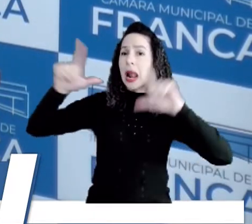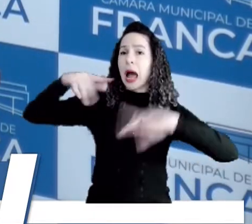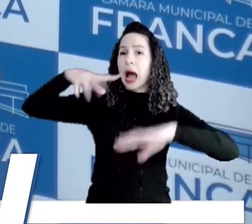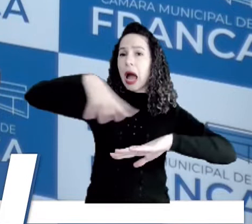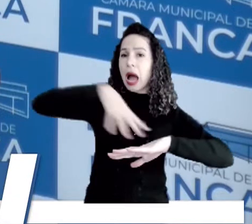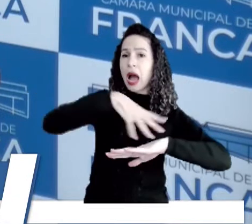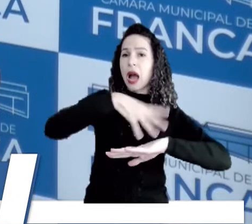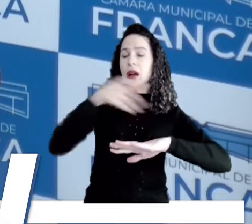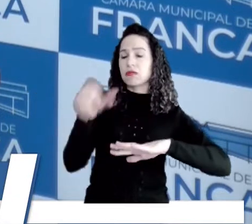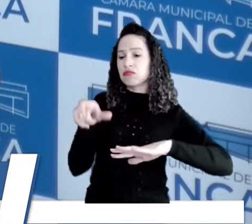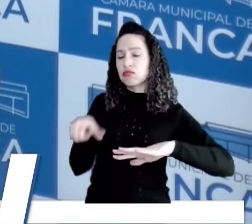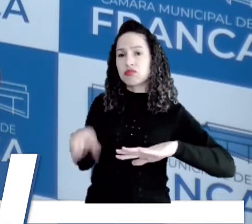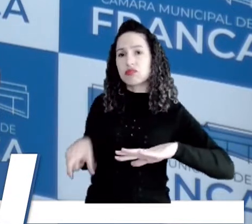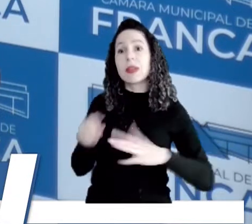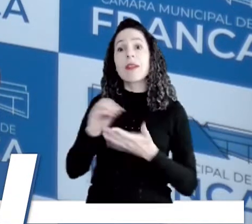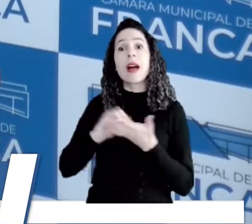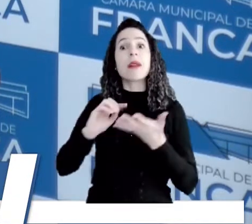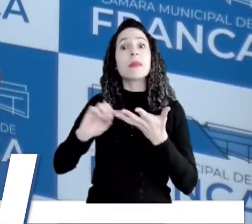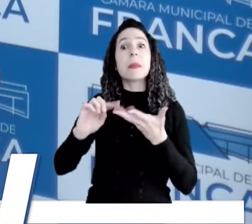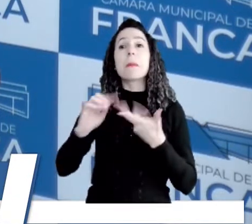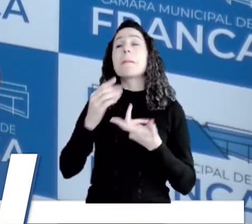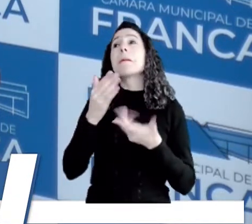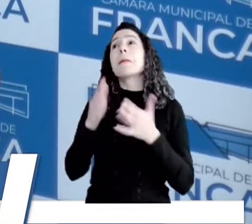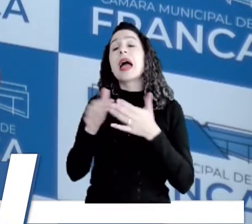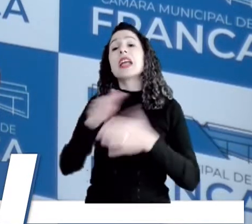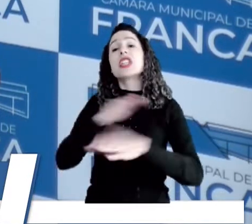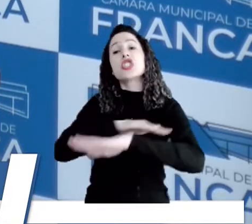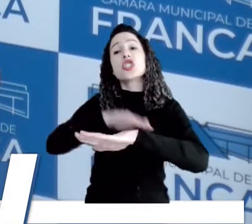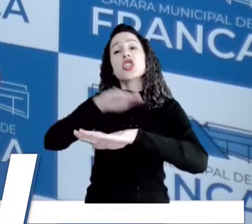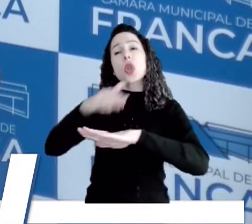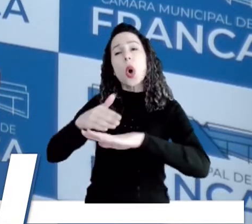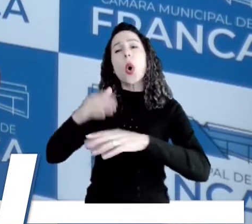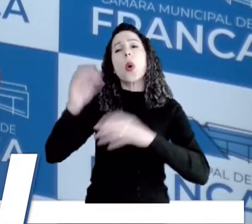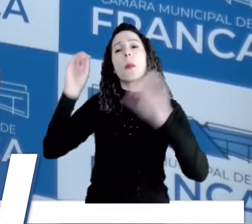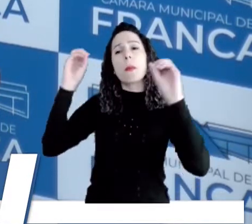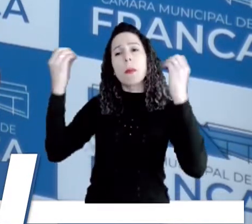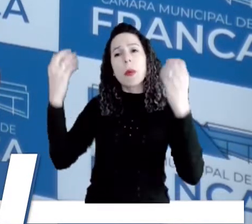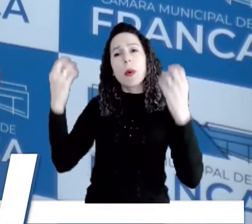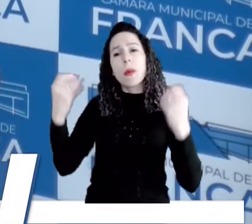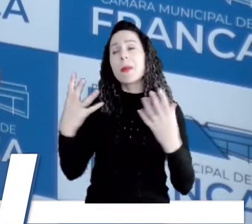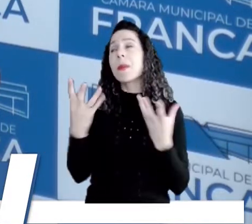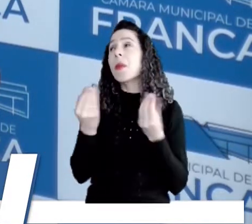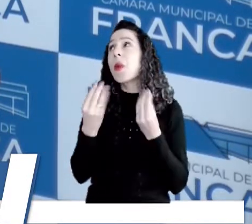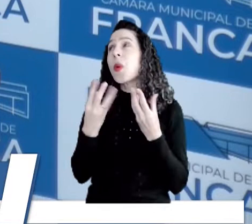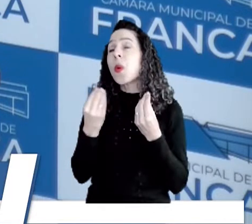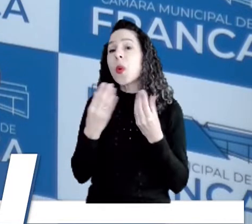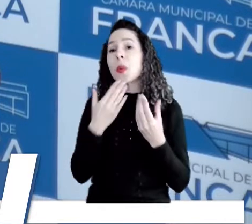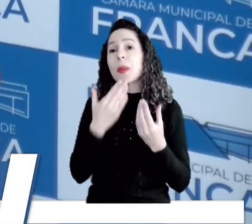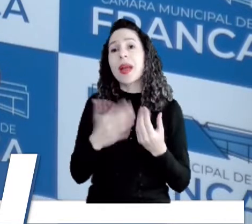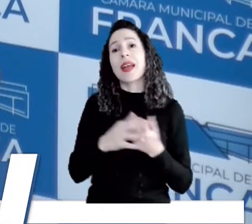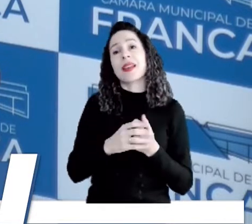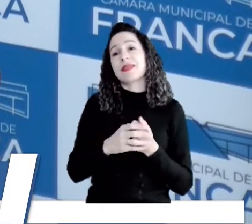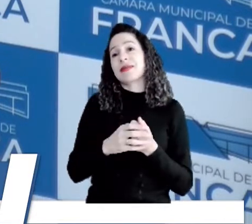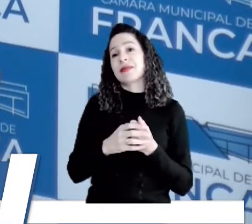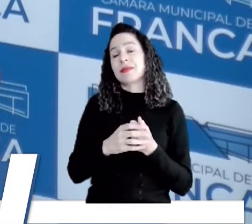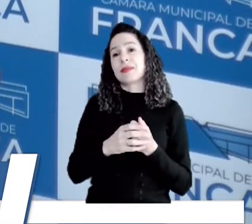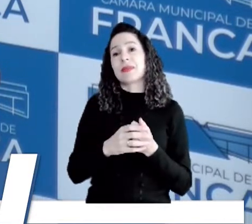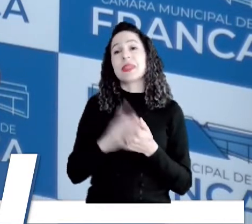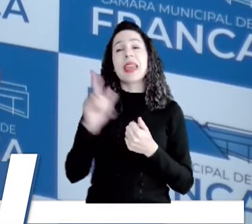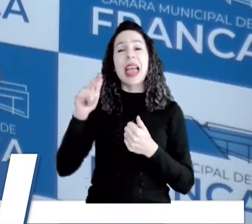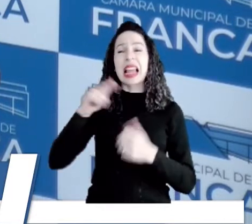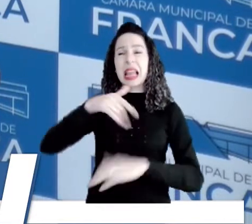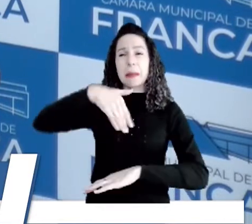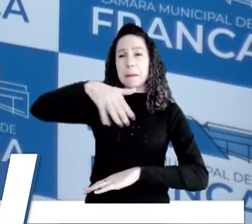um número constante de pedidos de lombofaixa, lombadas, as lombofaixas pares estão mal